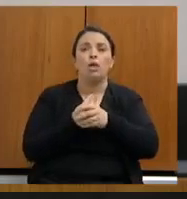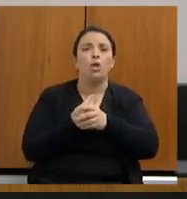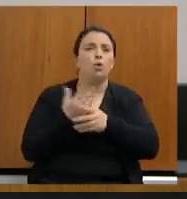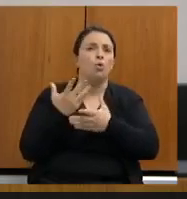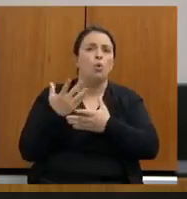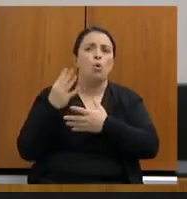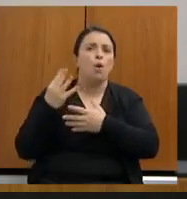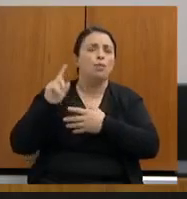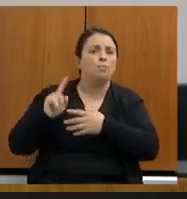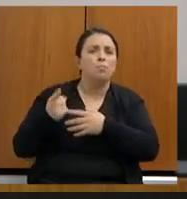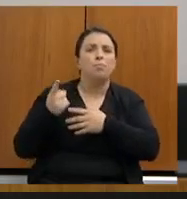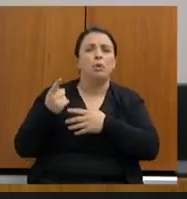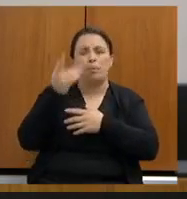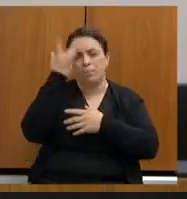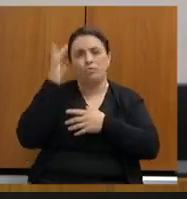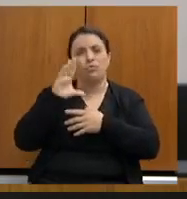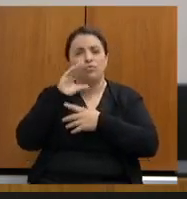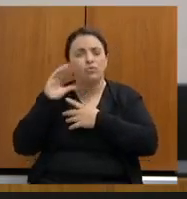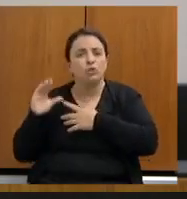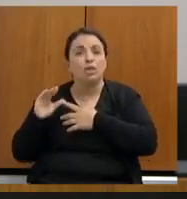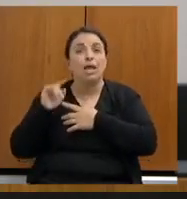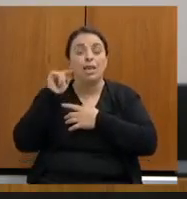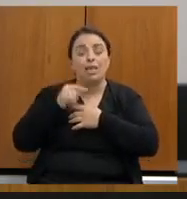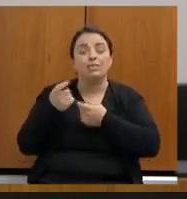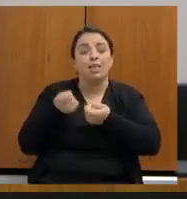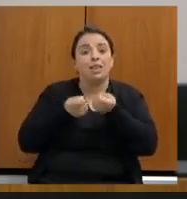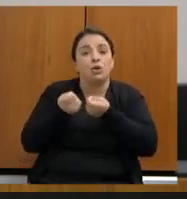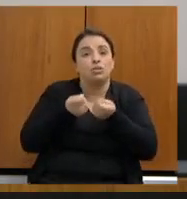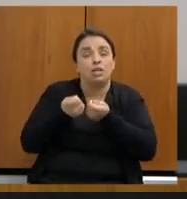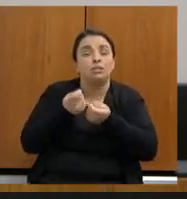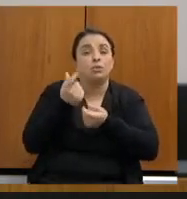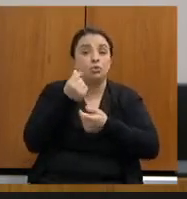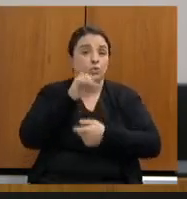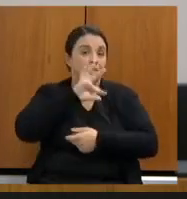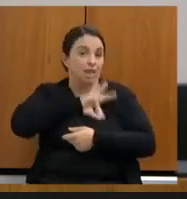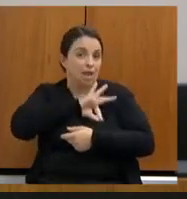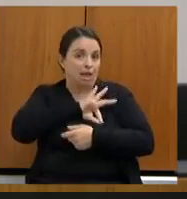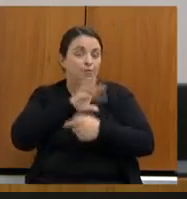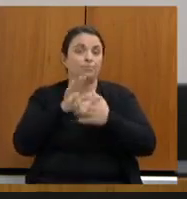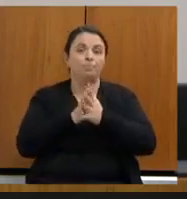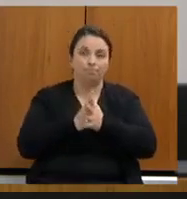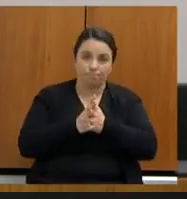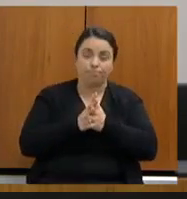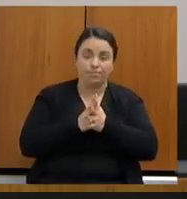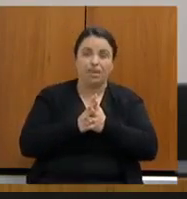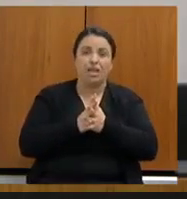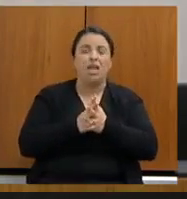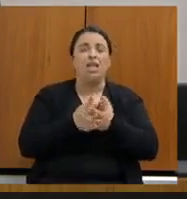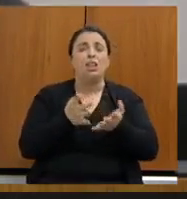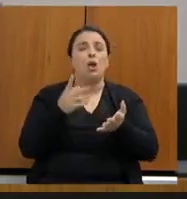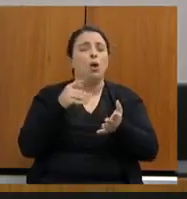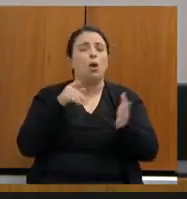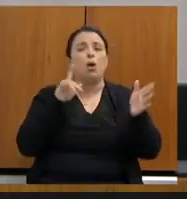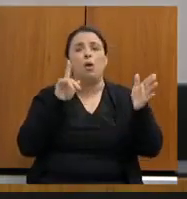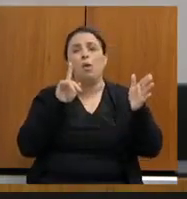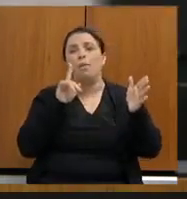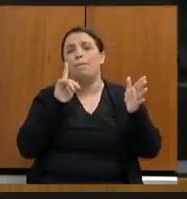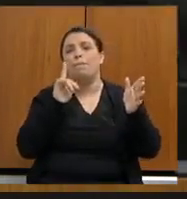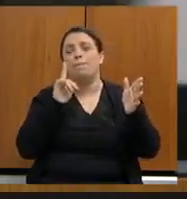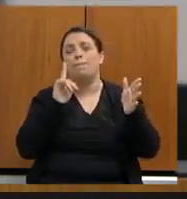negociação salarial que ela só fiz o teste. Alto é efetivo é